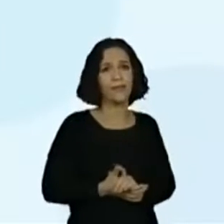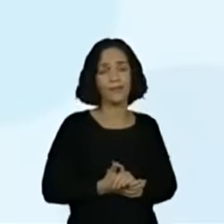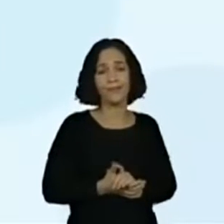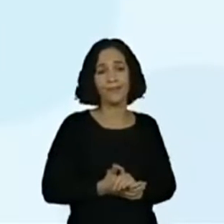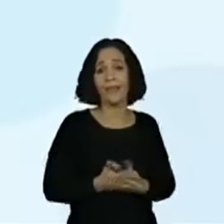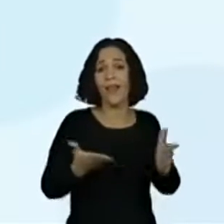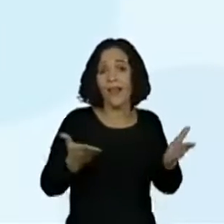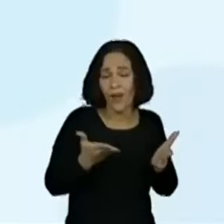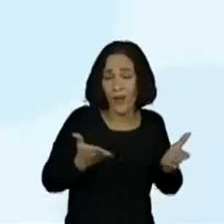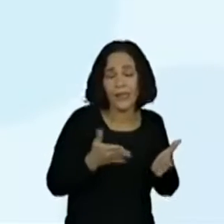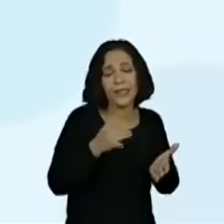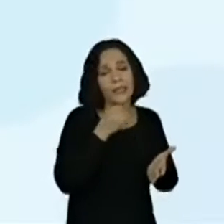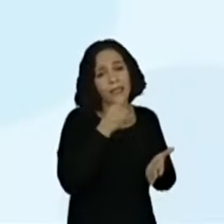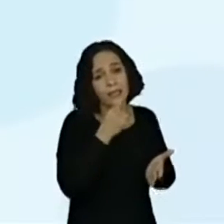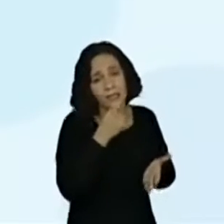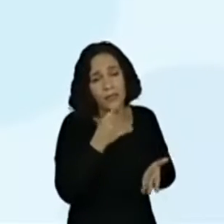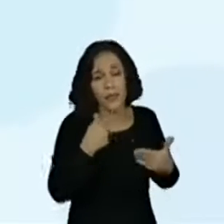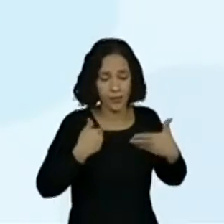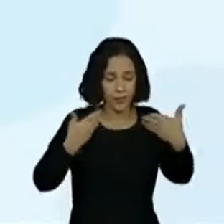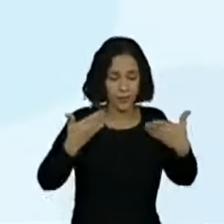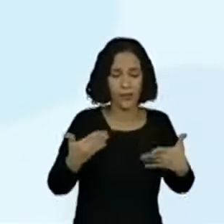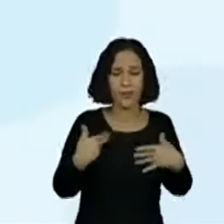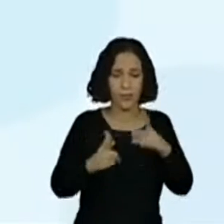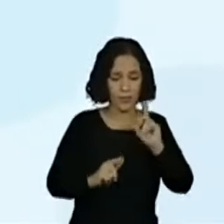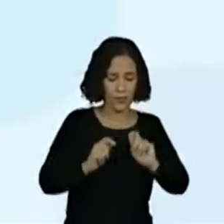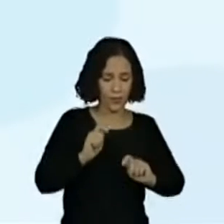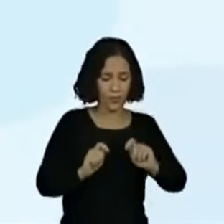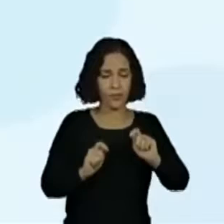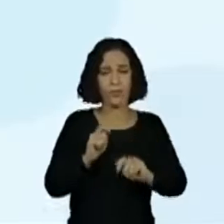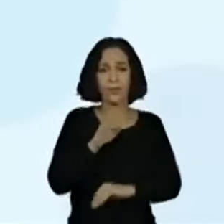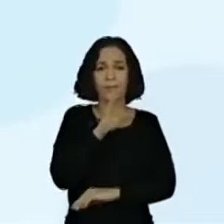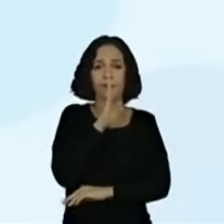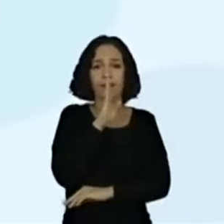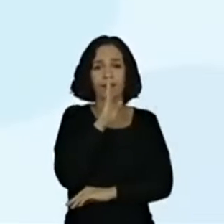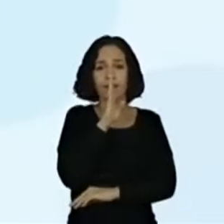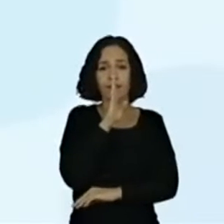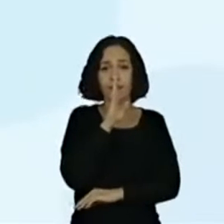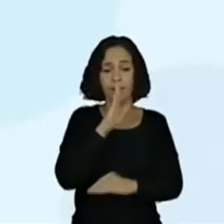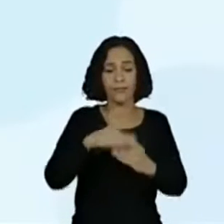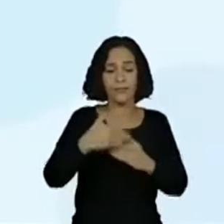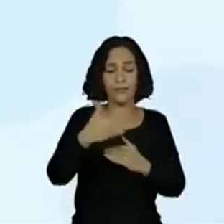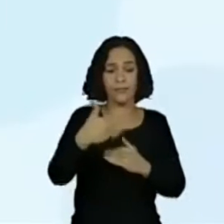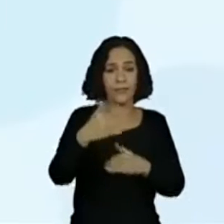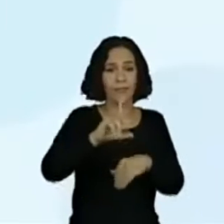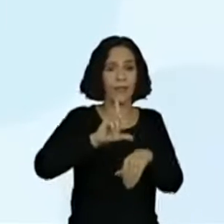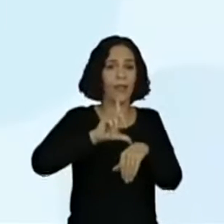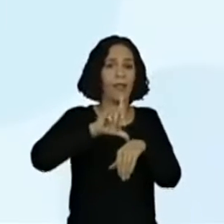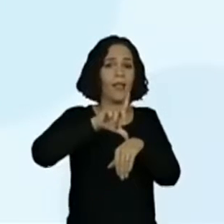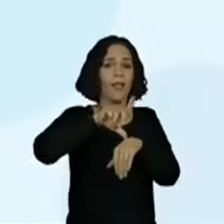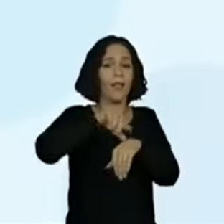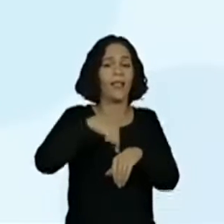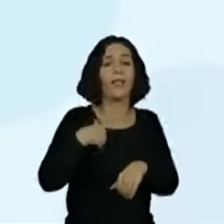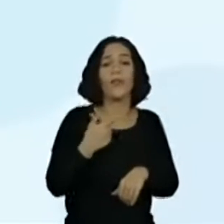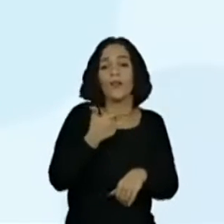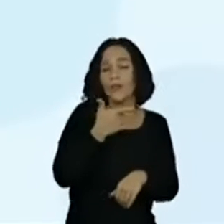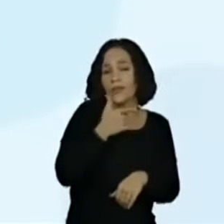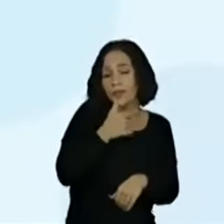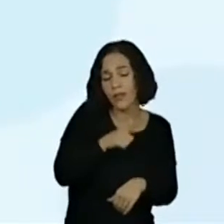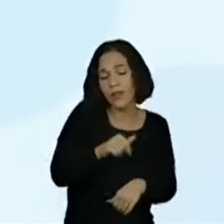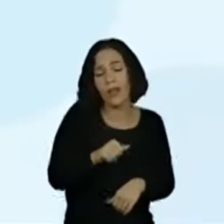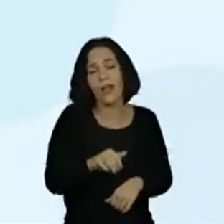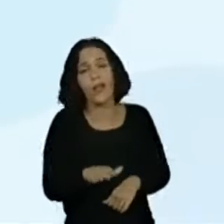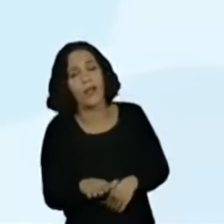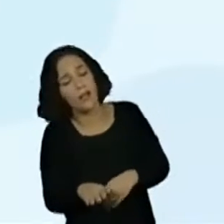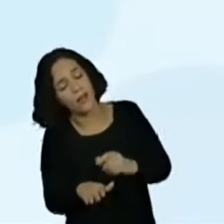Agora, por exemplo, estou aqui me poupando para mais tarde conseguir me arrastar até